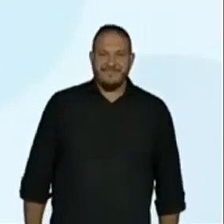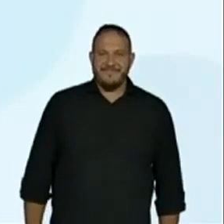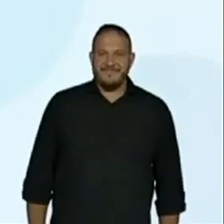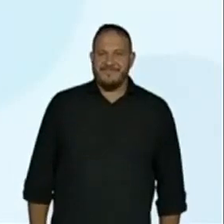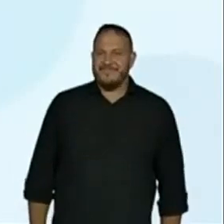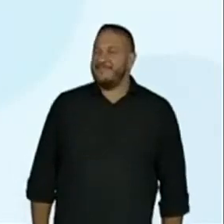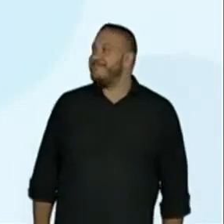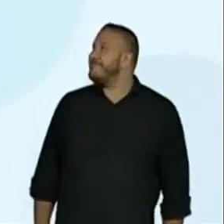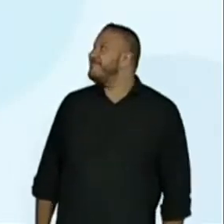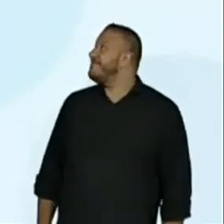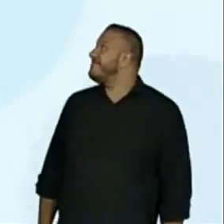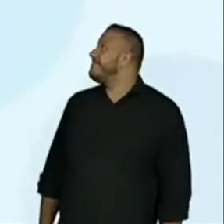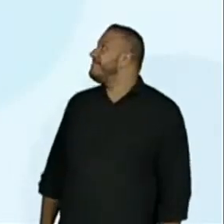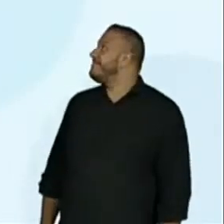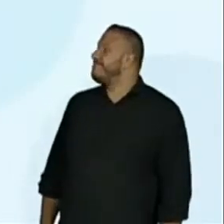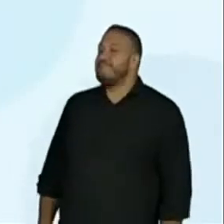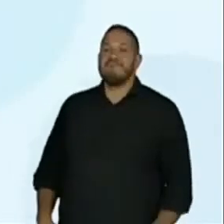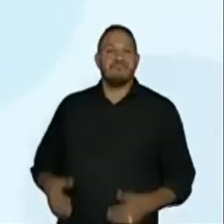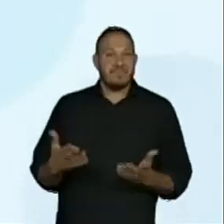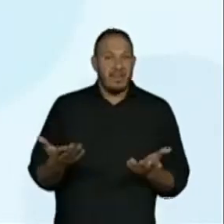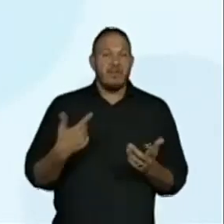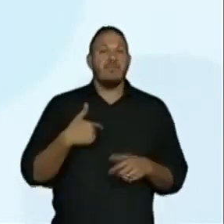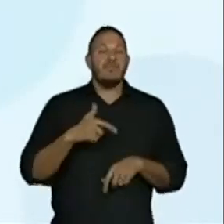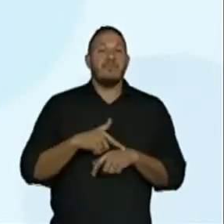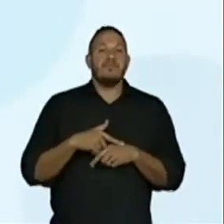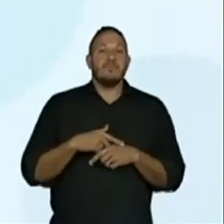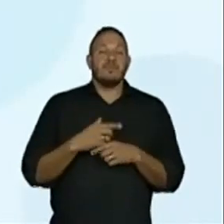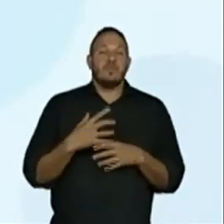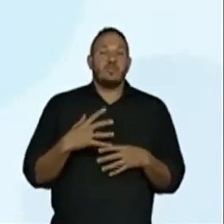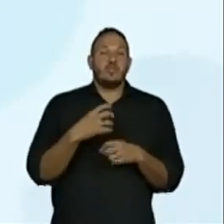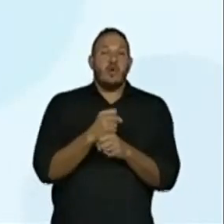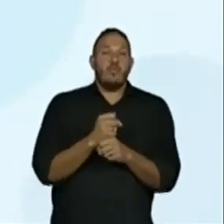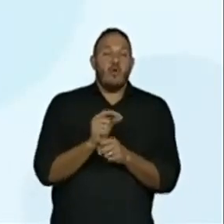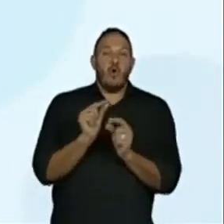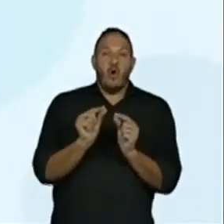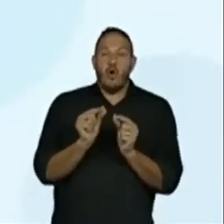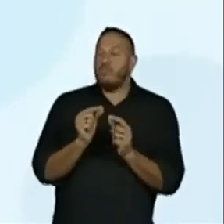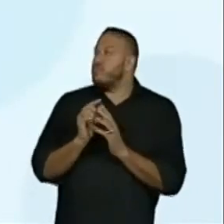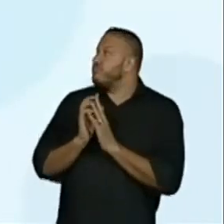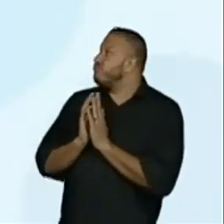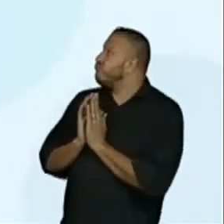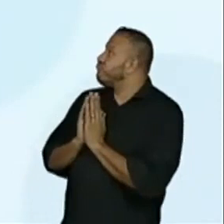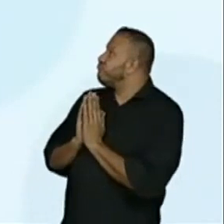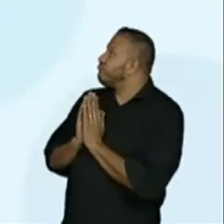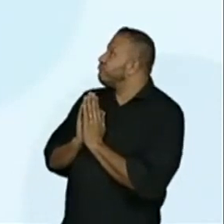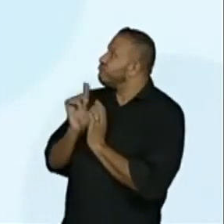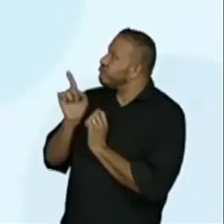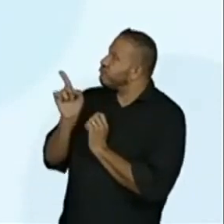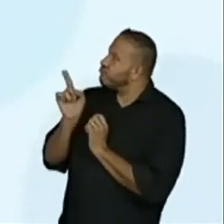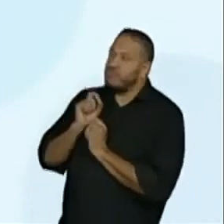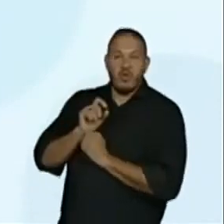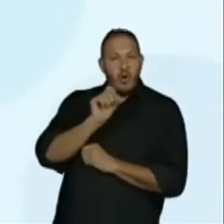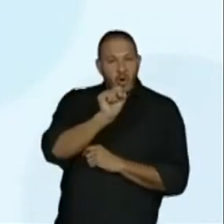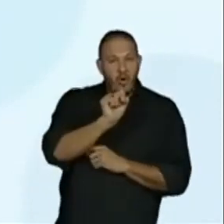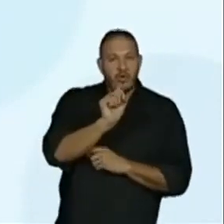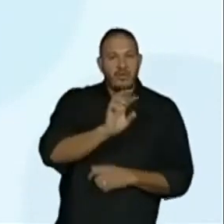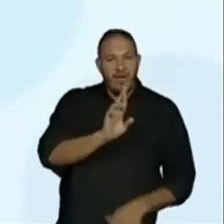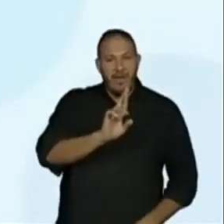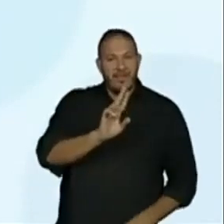centavos. Então, eu somo, posso somar, então, R$ 8 mais